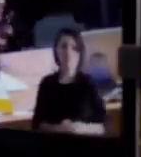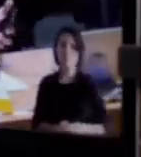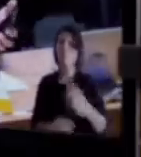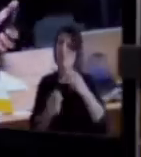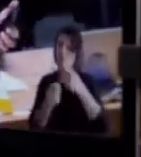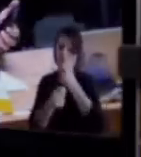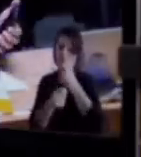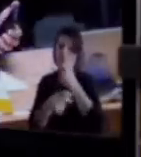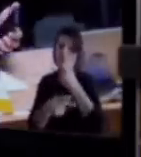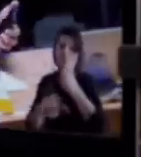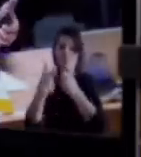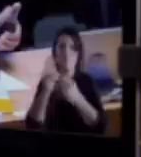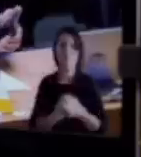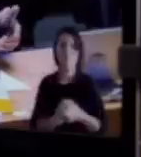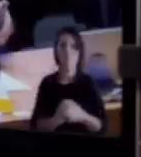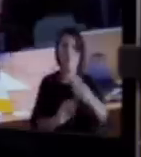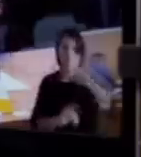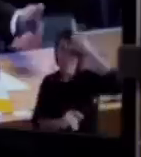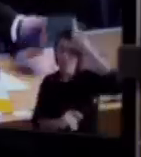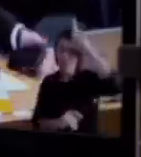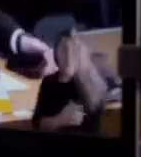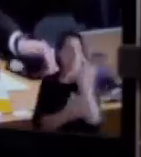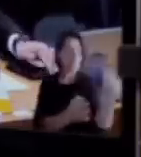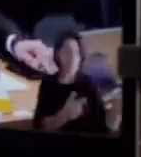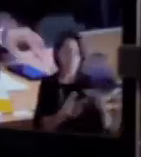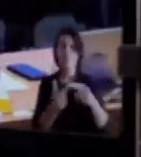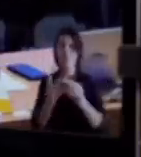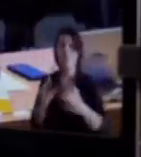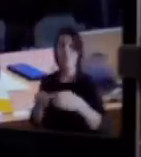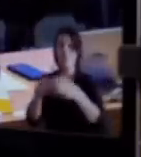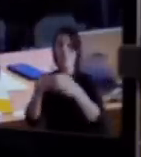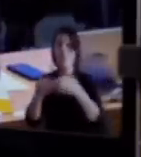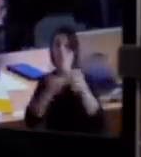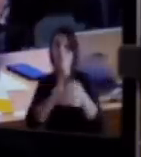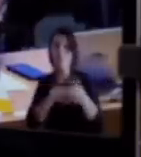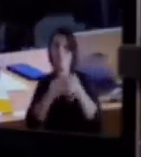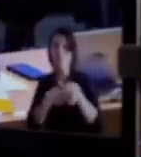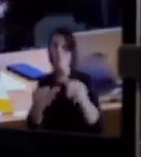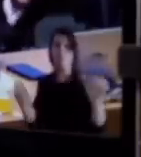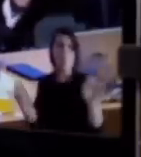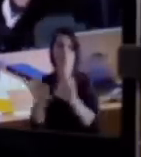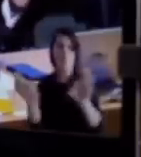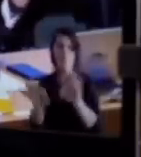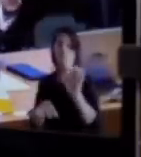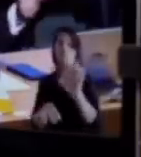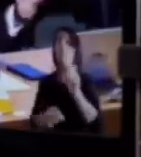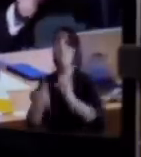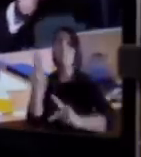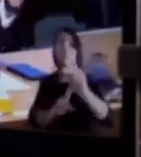liderança não havia Força Armada não havia exército não havia nada havia pessoas enfurecidas